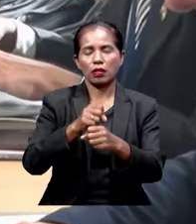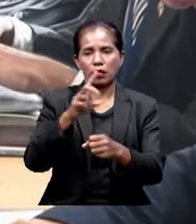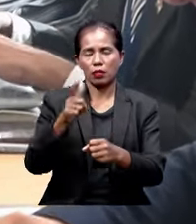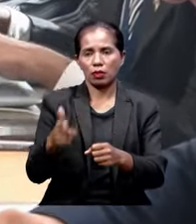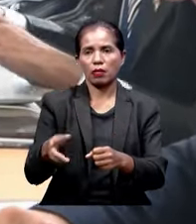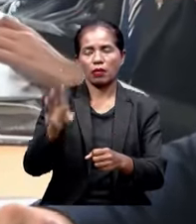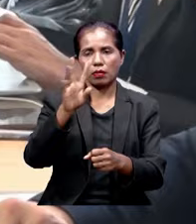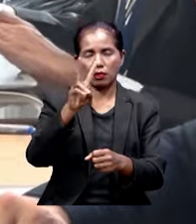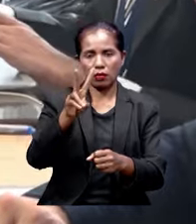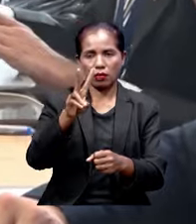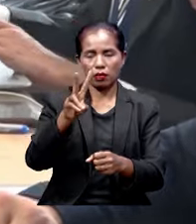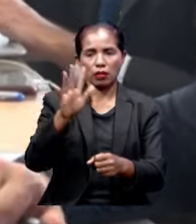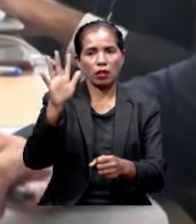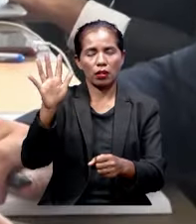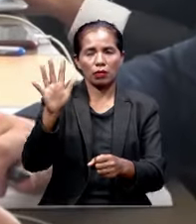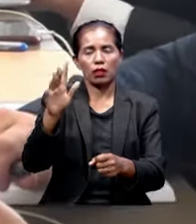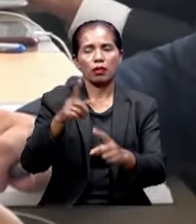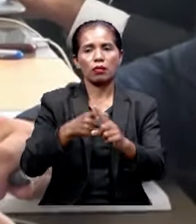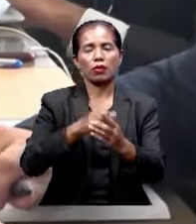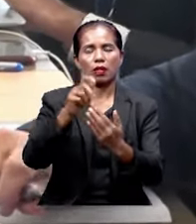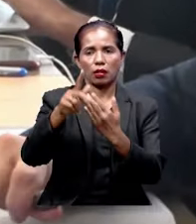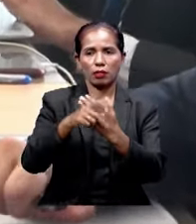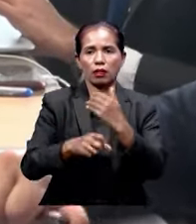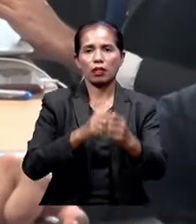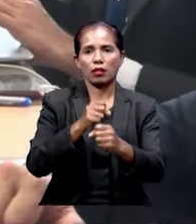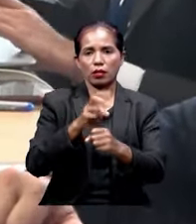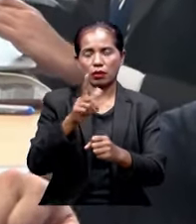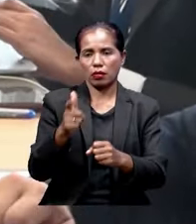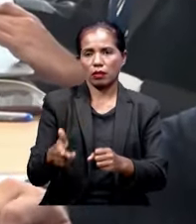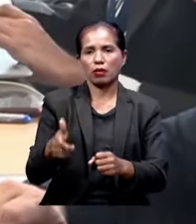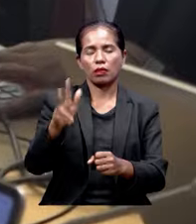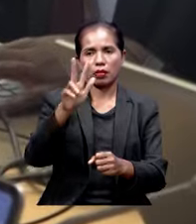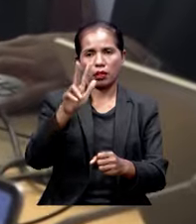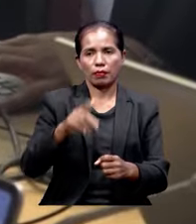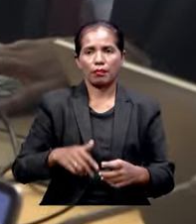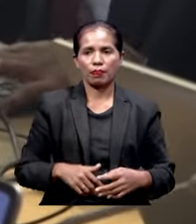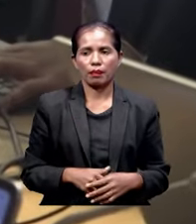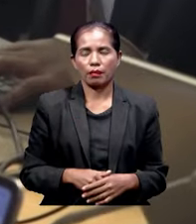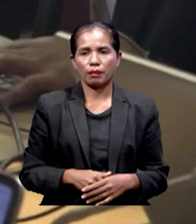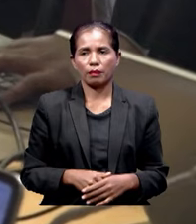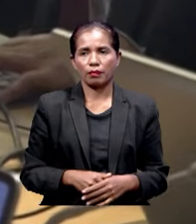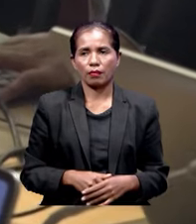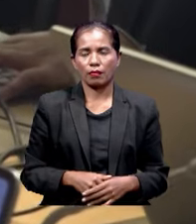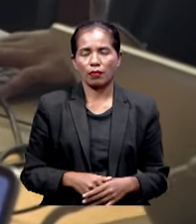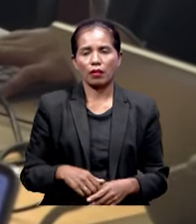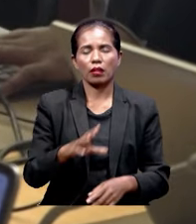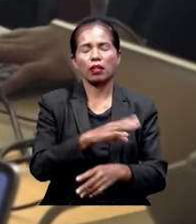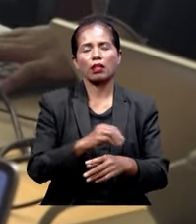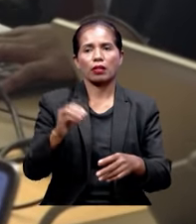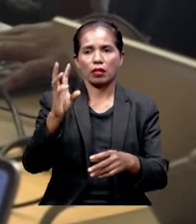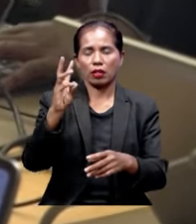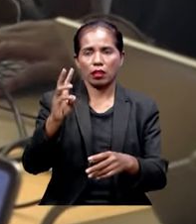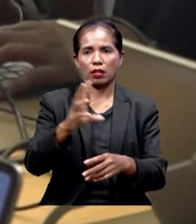nulu resin rua, no da lima, e a fulan abril, tinan rehun rua, rua nulu resin tolu. Reunião da NEM remata,